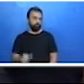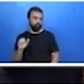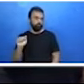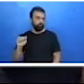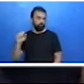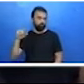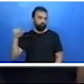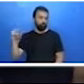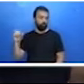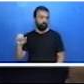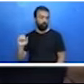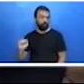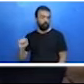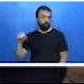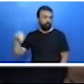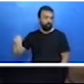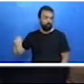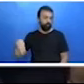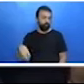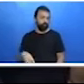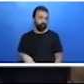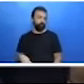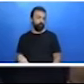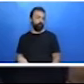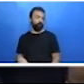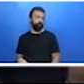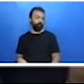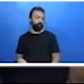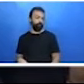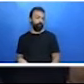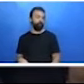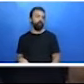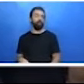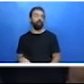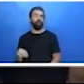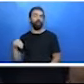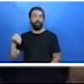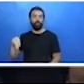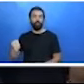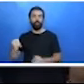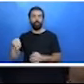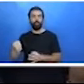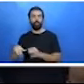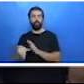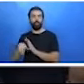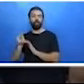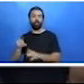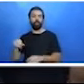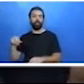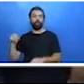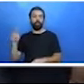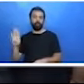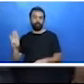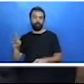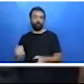tio. Também. Professora, por que aqui é M? Olha a regrinha. M antes de B e de